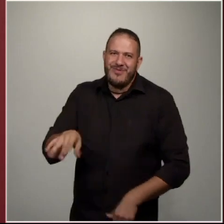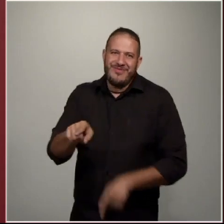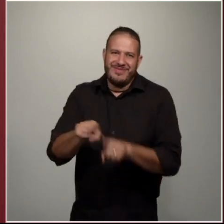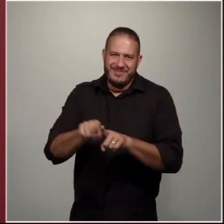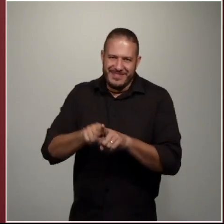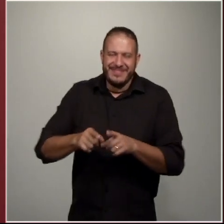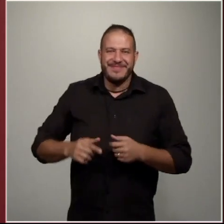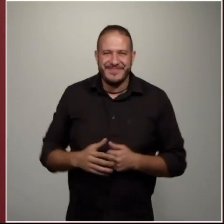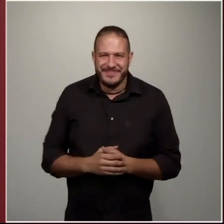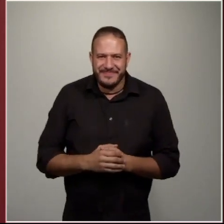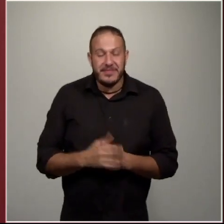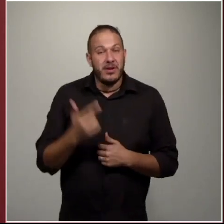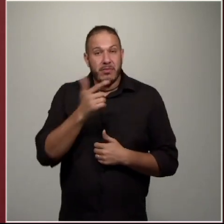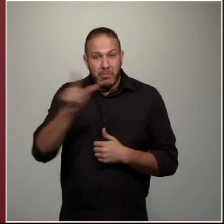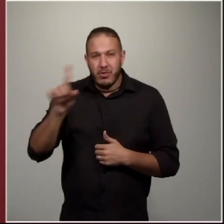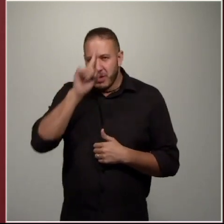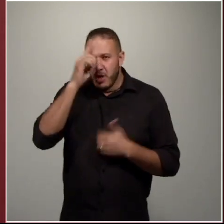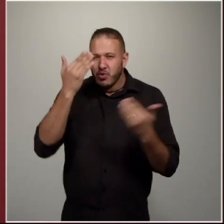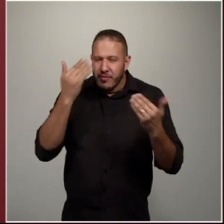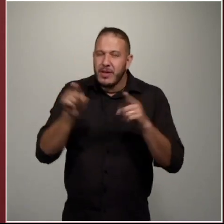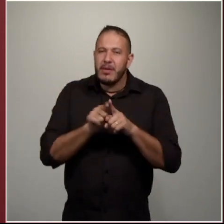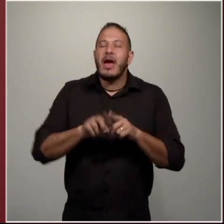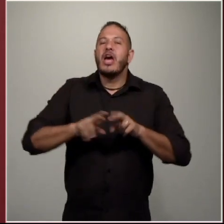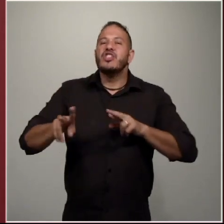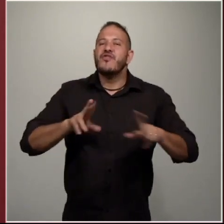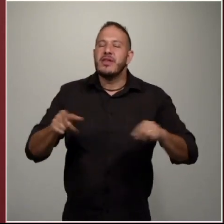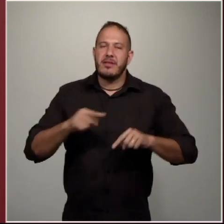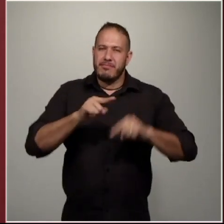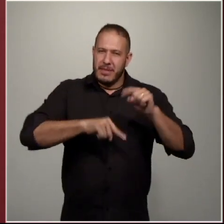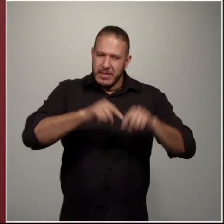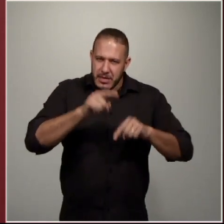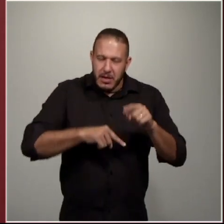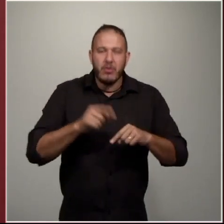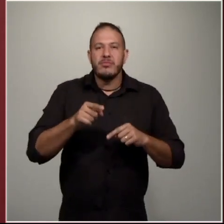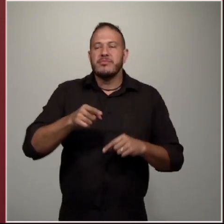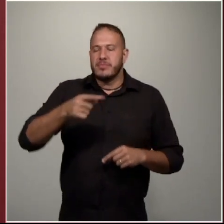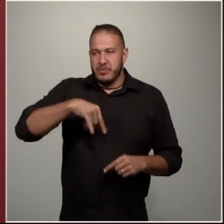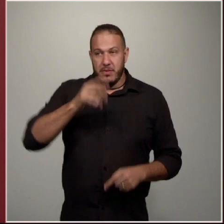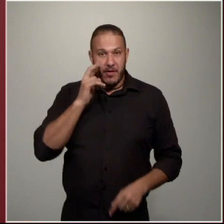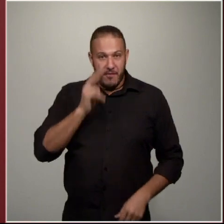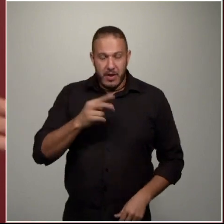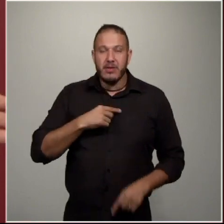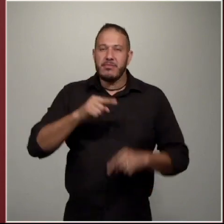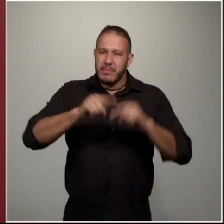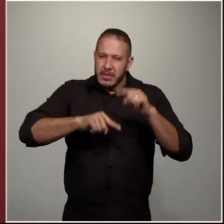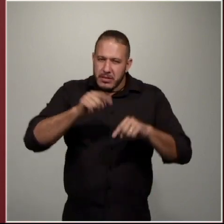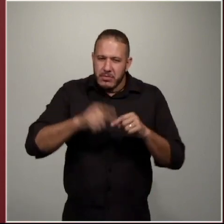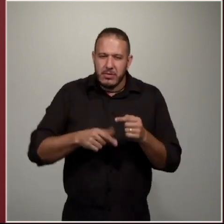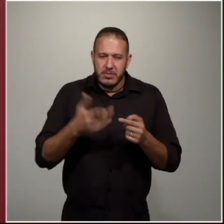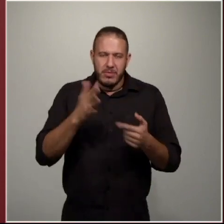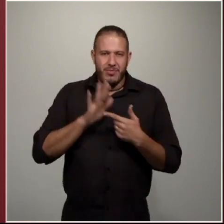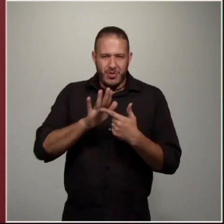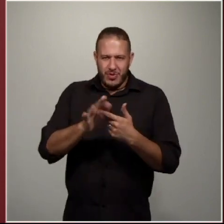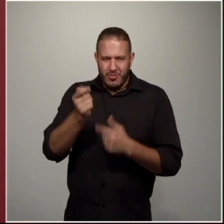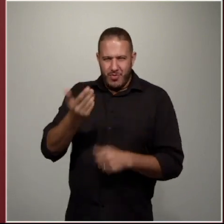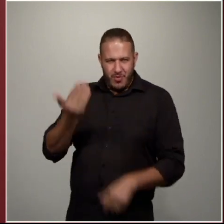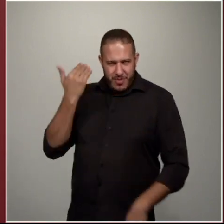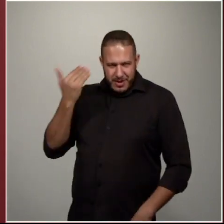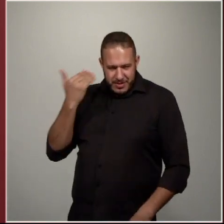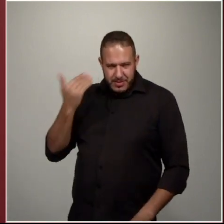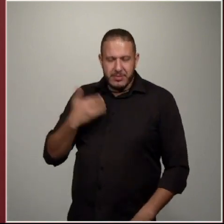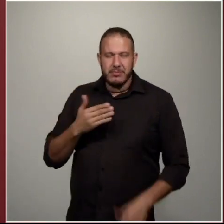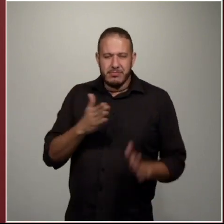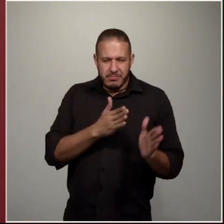uma outra dúvida diz respeito a uma diferença entre o material cozinheiro o material dourado veja o material coisa né acabei de apresentar aqui na primeira